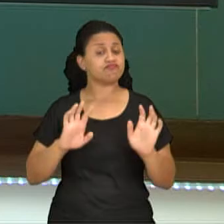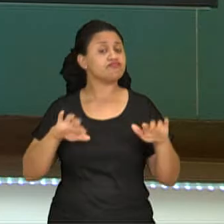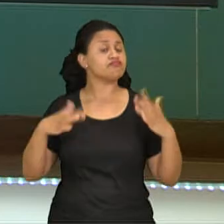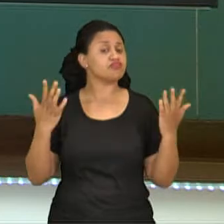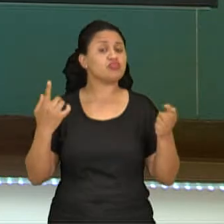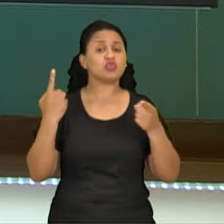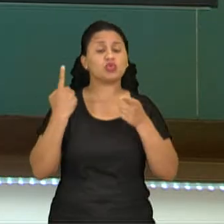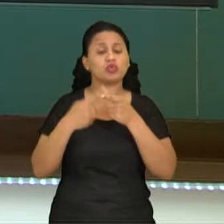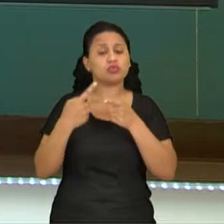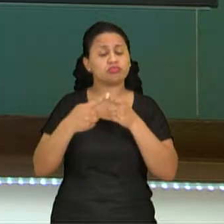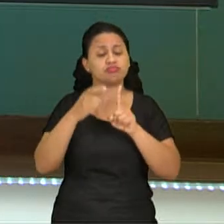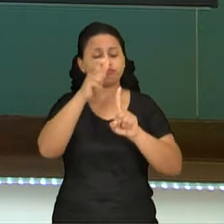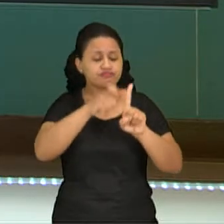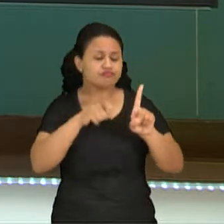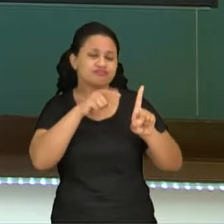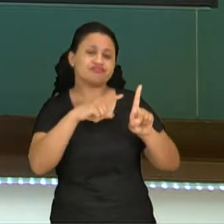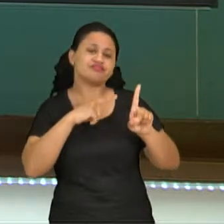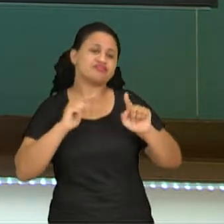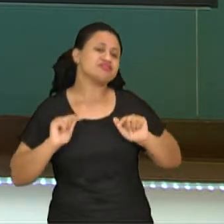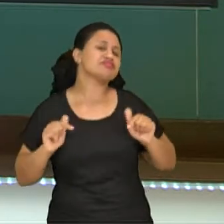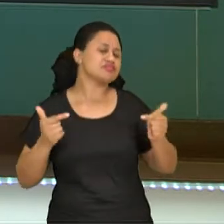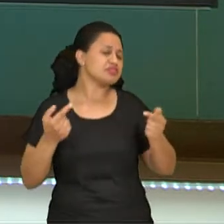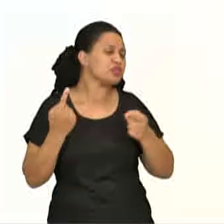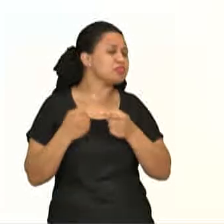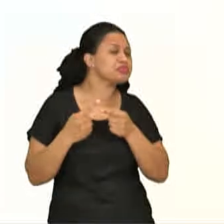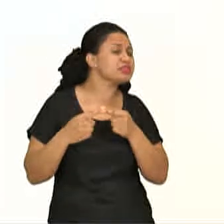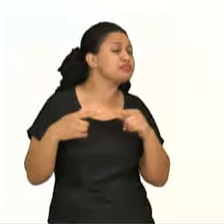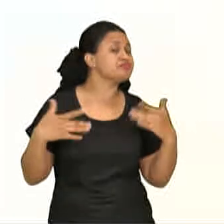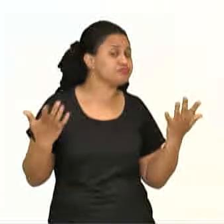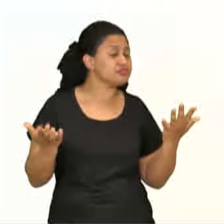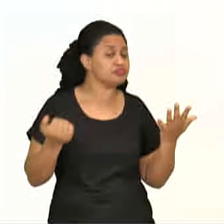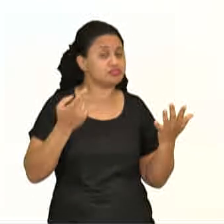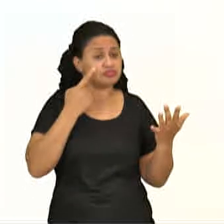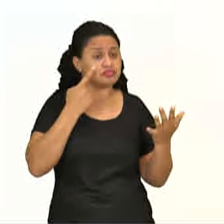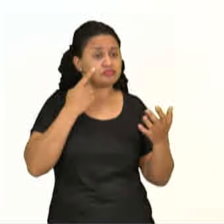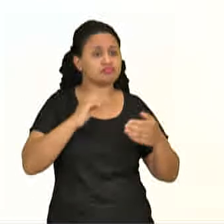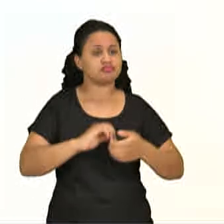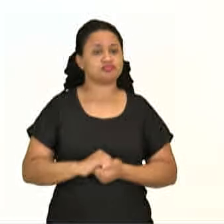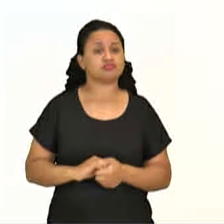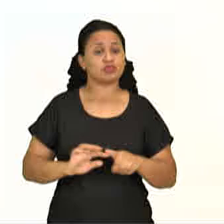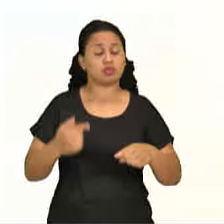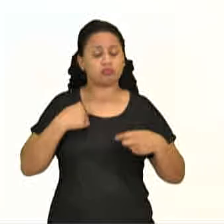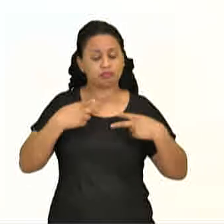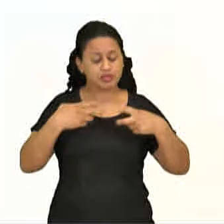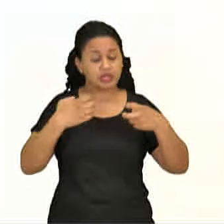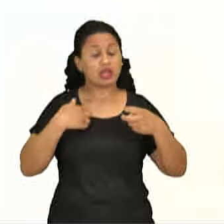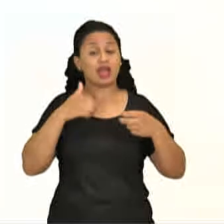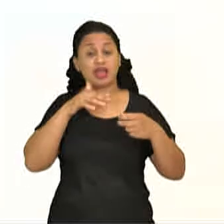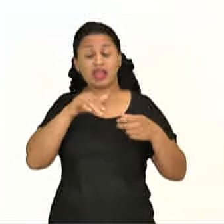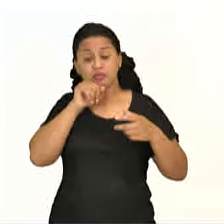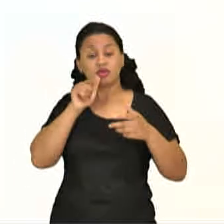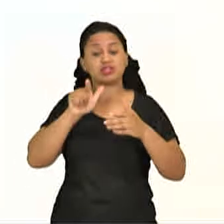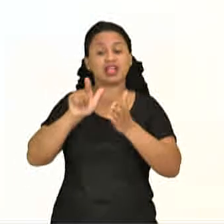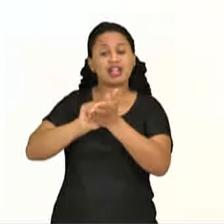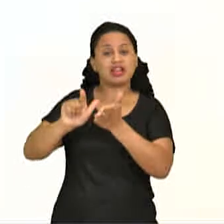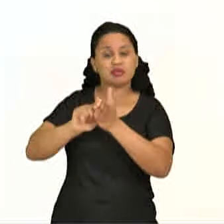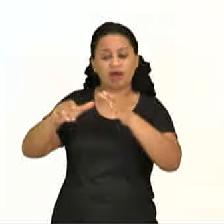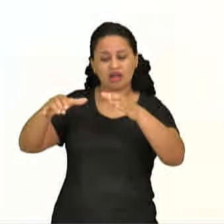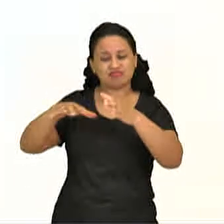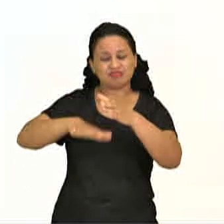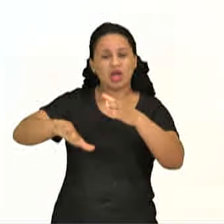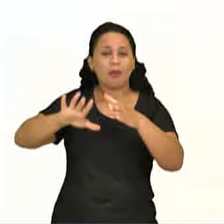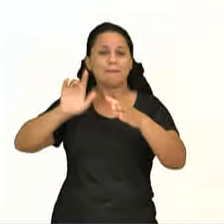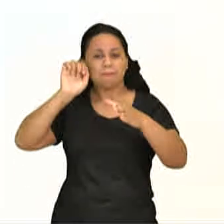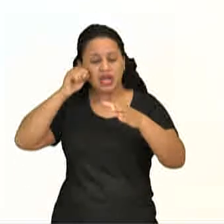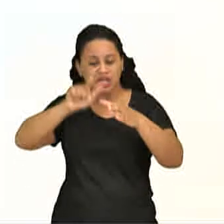então, por que será que a personagem teve essa atitude? Vamos lá? Ao perceber que sua mãe tirava o carvão da panela com o